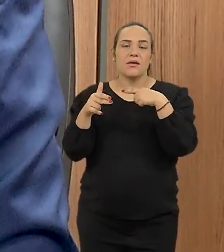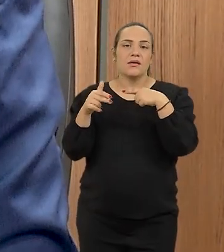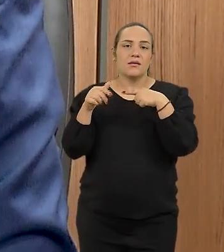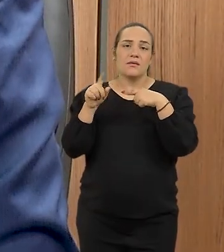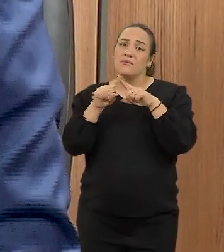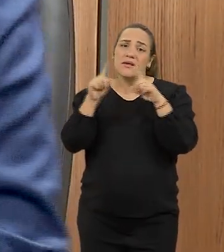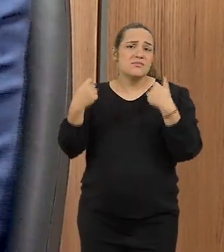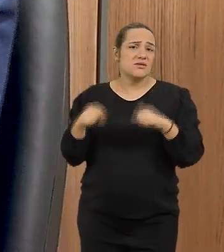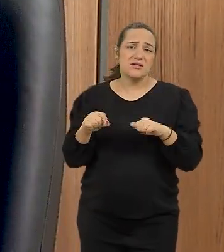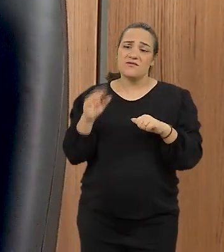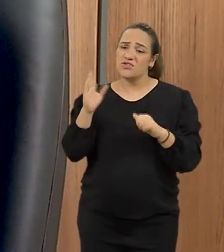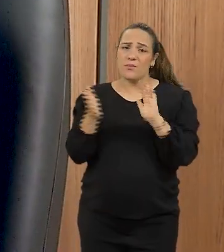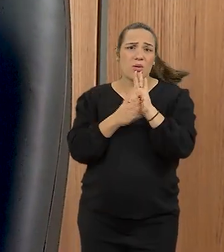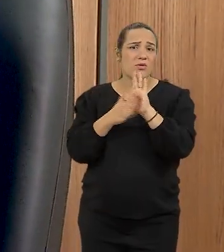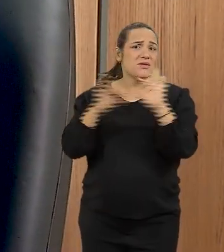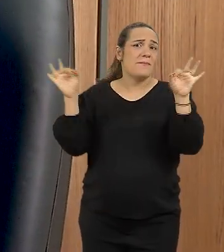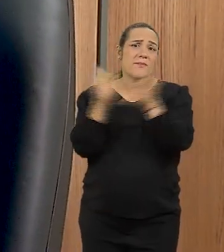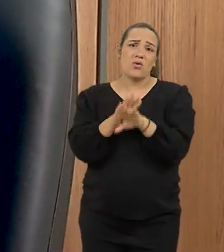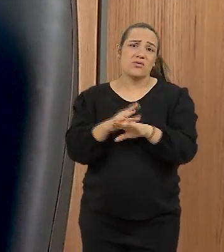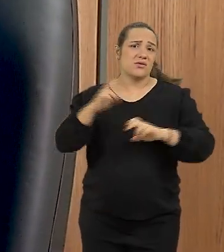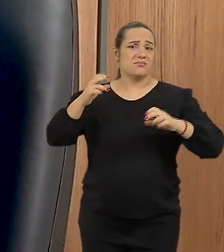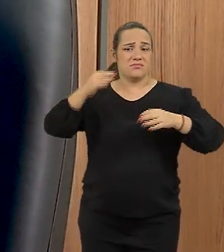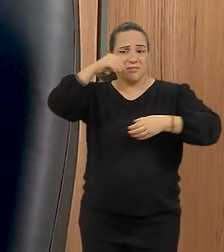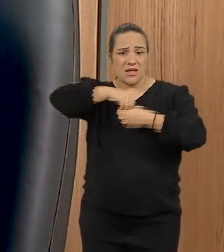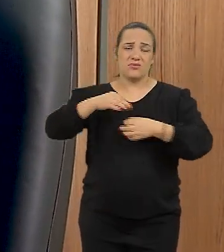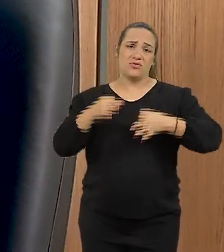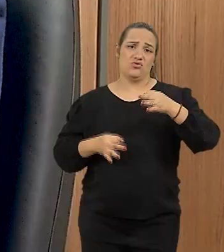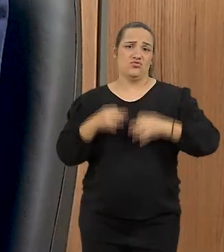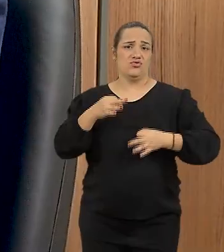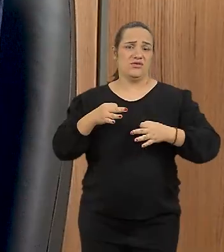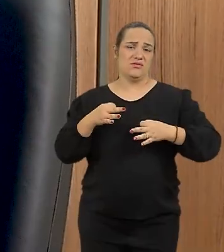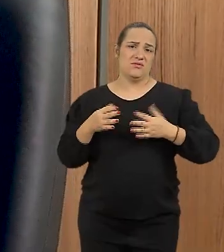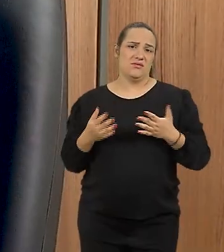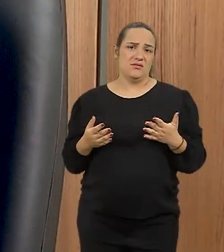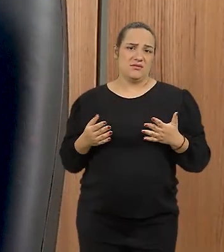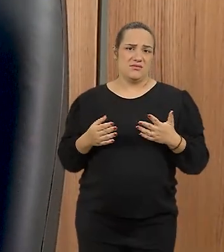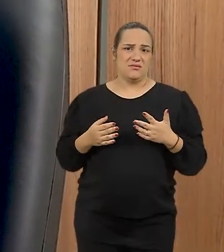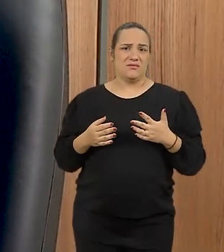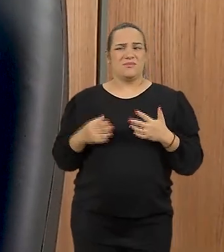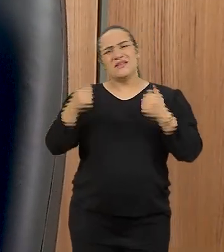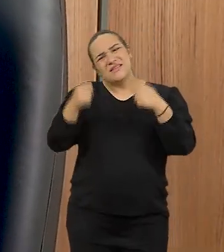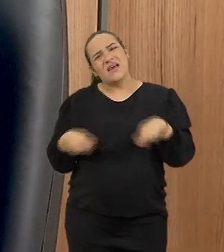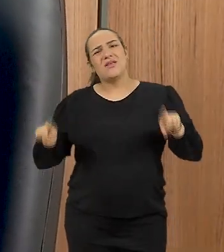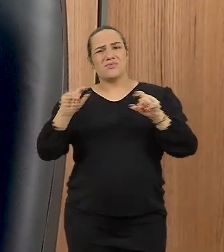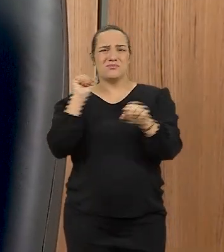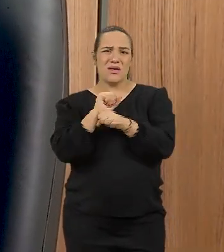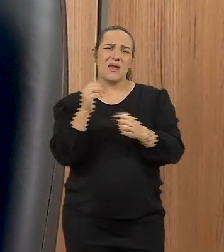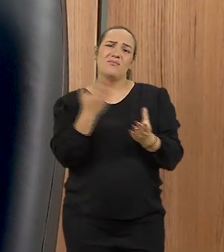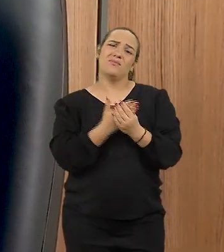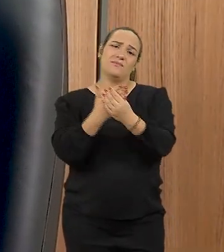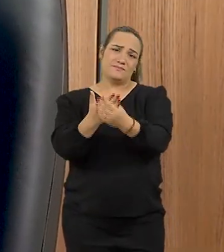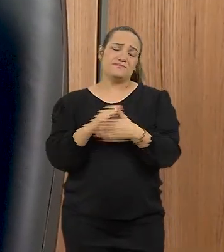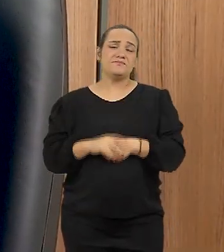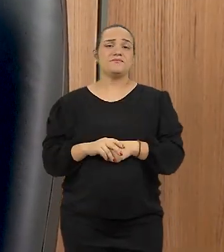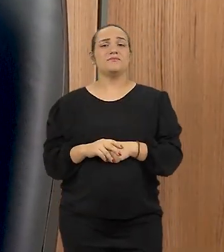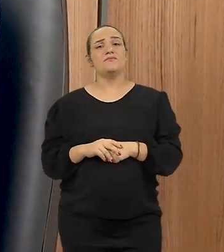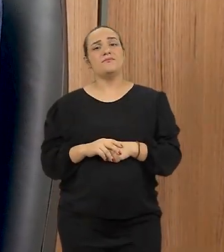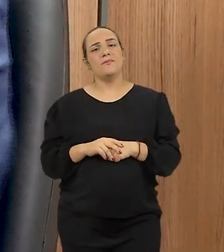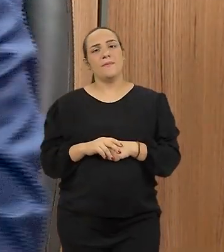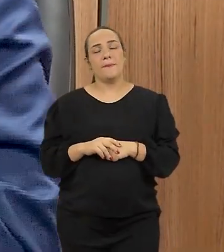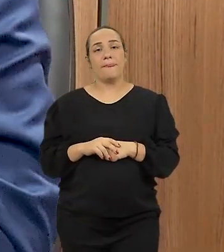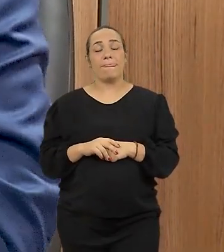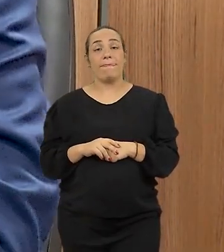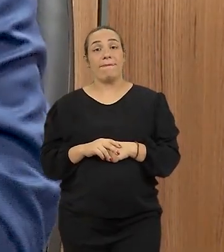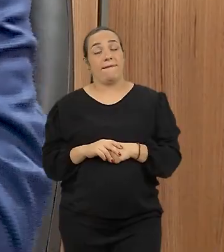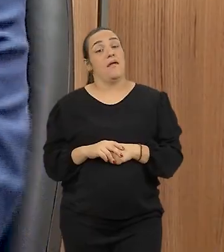para dentro do judiciário uma solução, que fosse uma solução negociada e não judicializada, né?